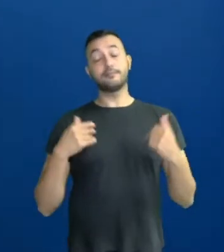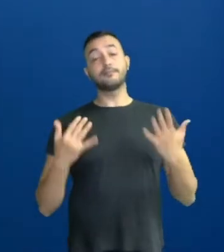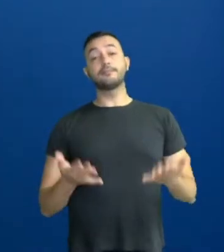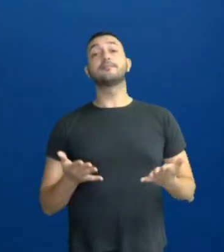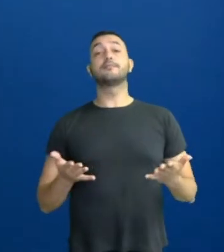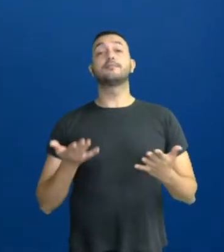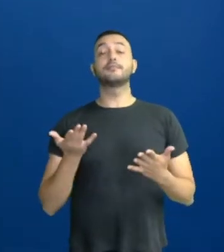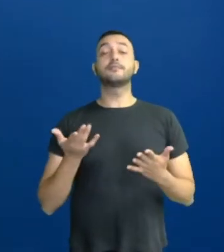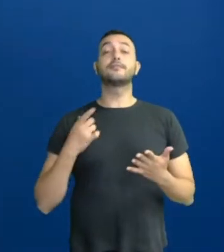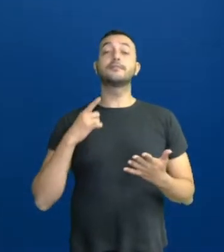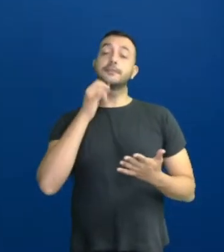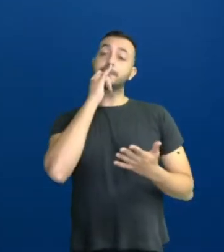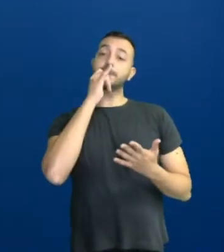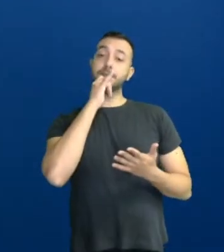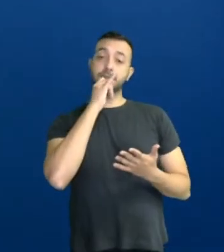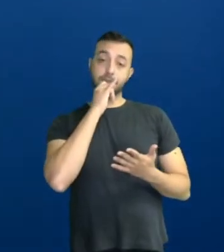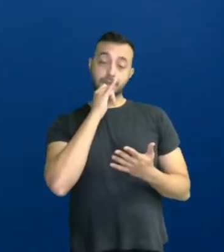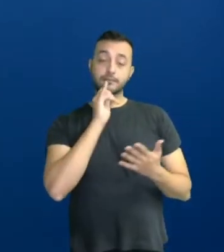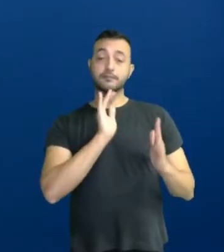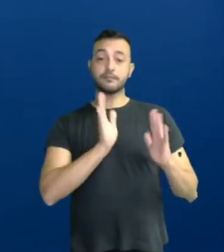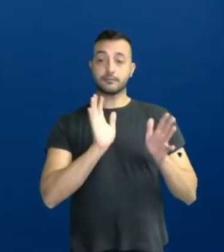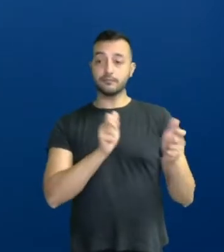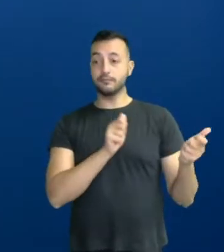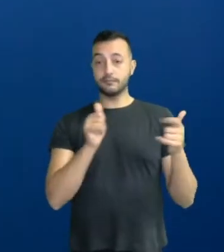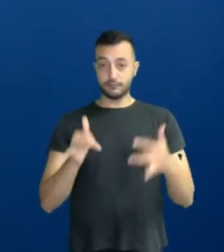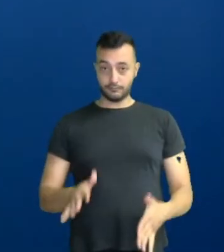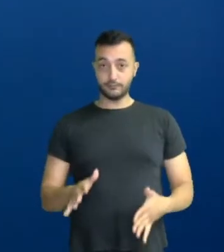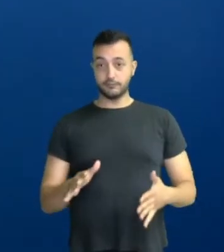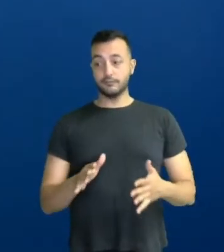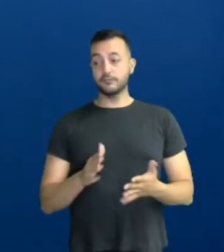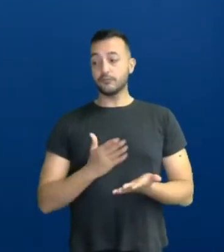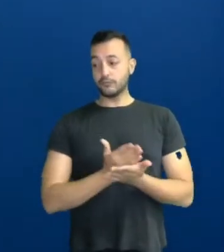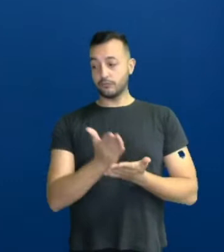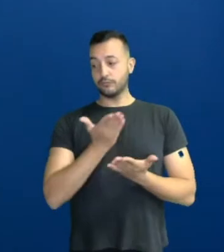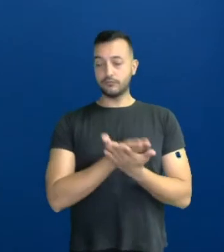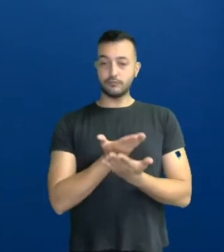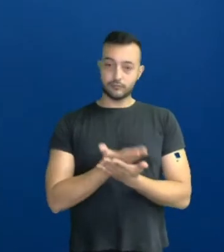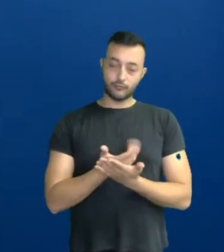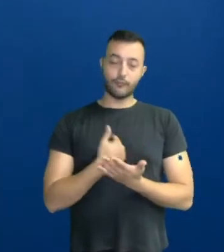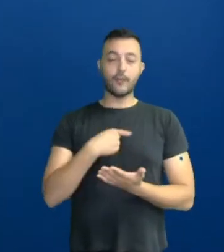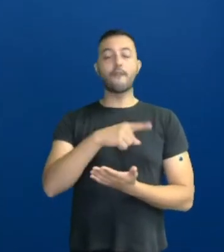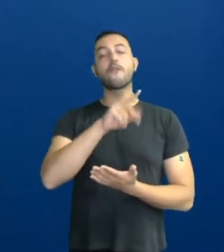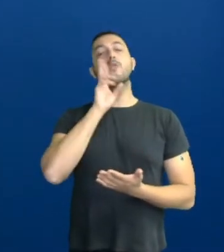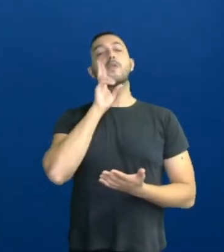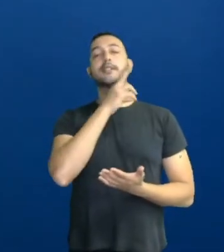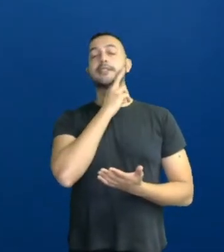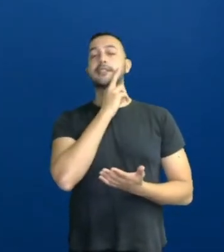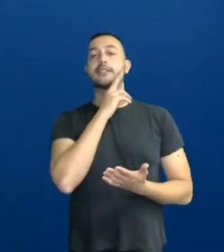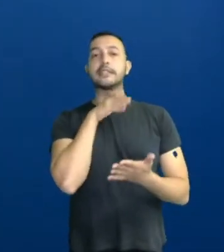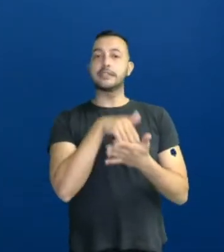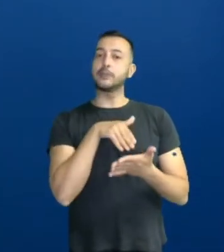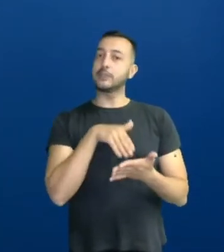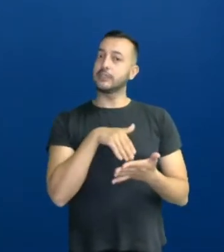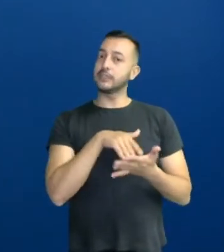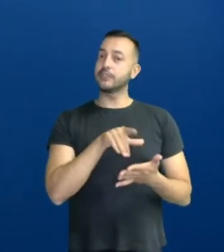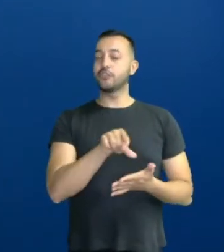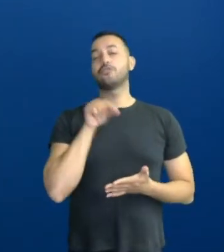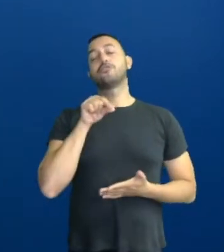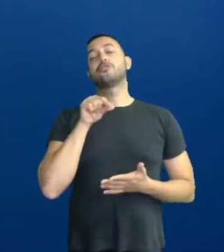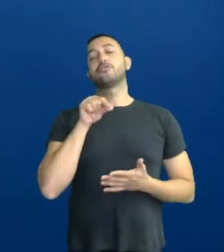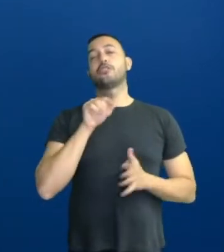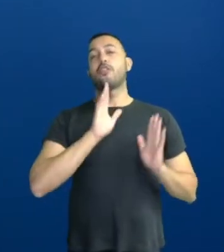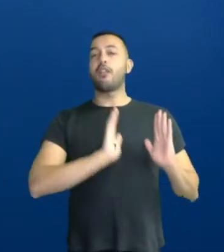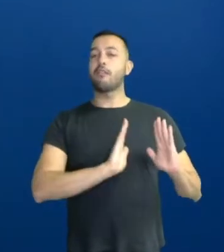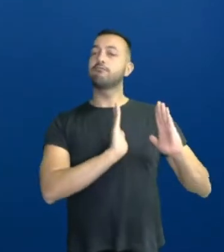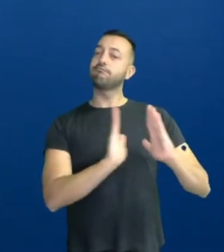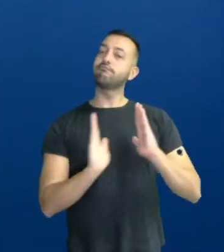ó, usando aquele exemplo que eu falei para vocês, lá no começo da nossa aula, a gente vai no restaurante e é limitado, você só pode escolher